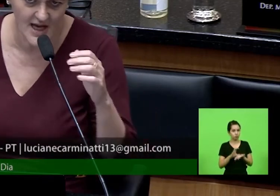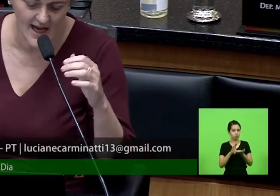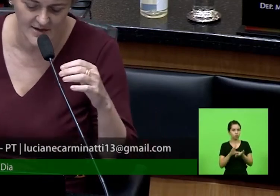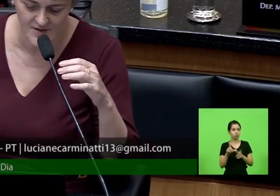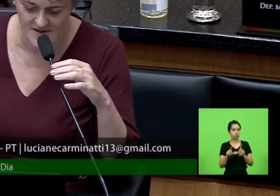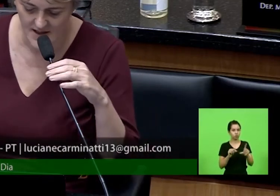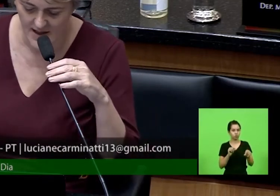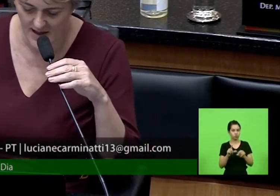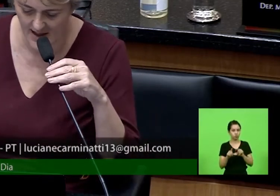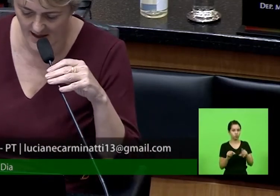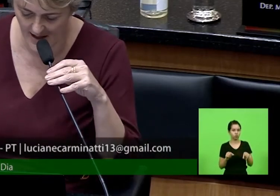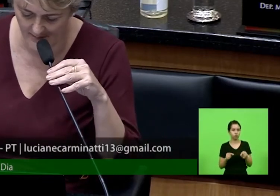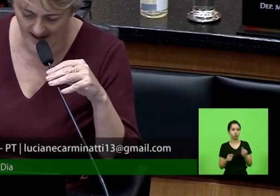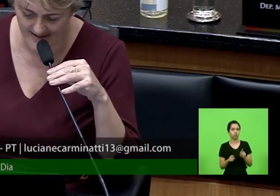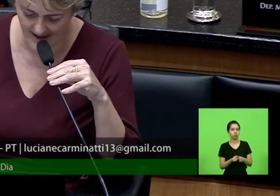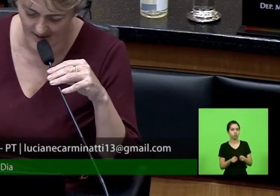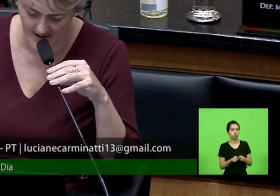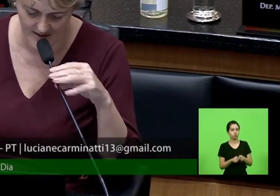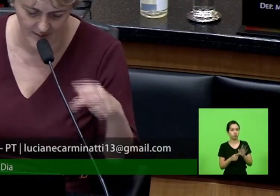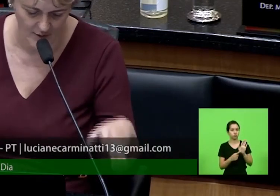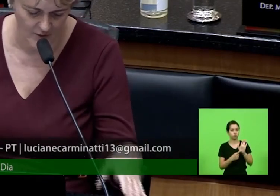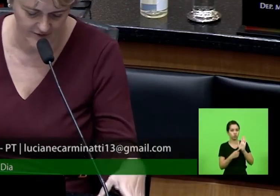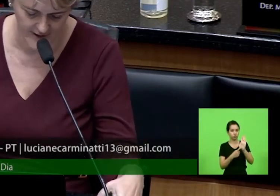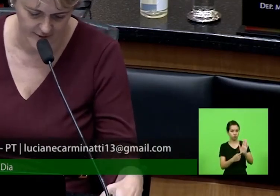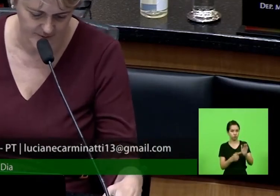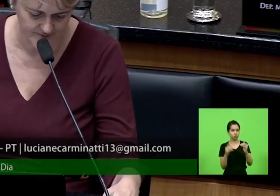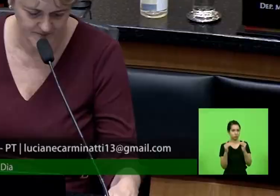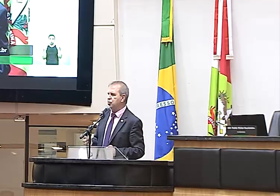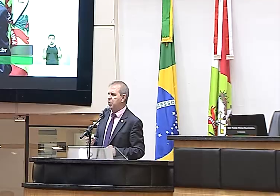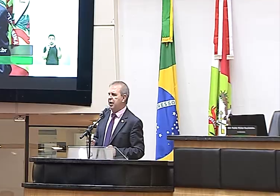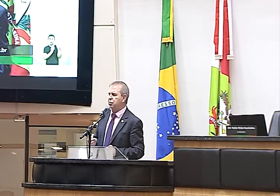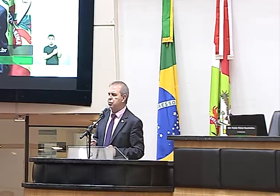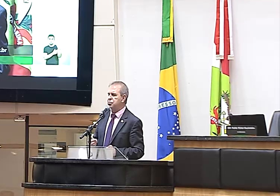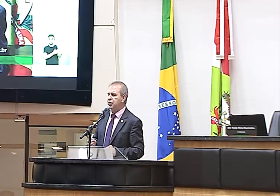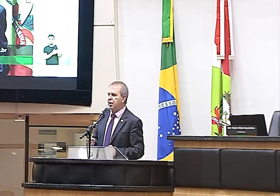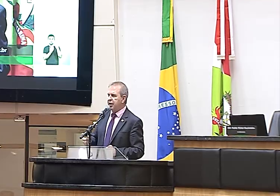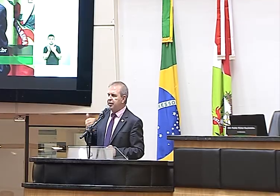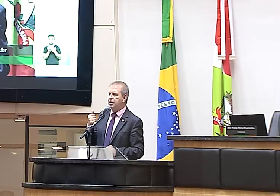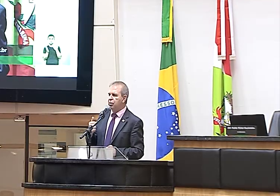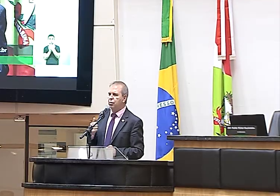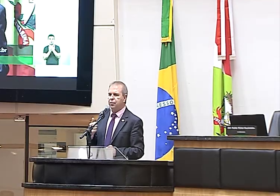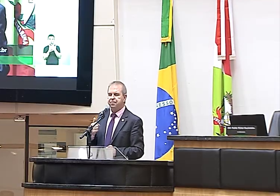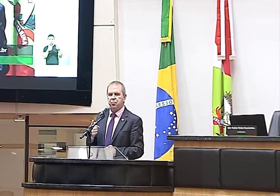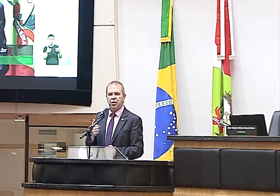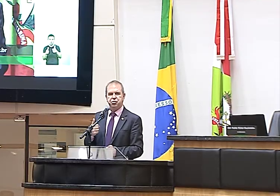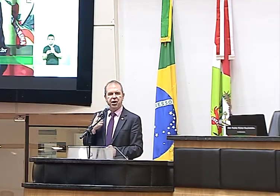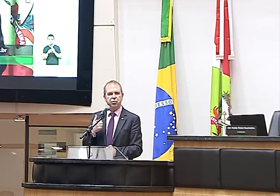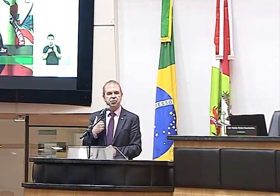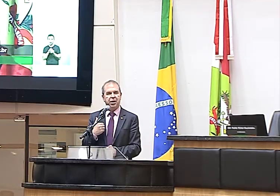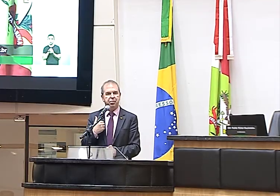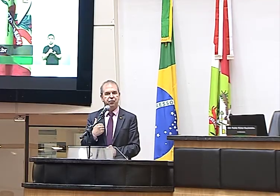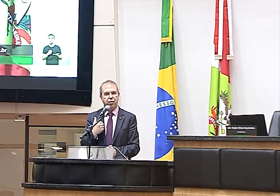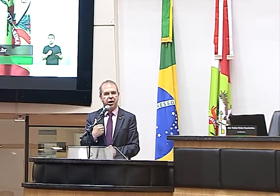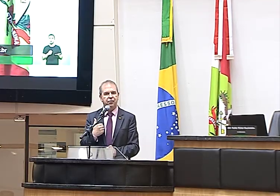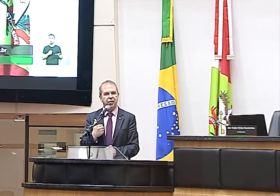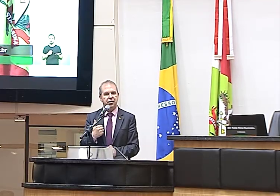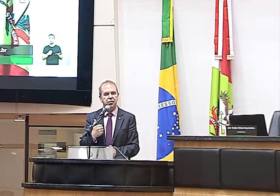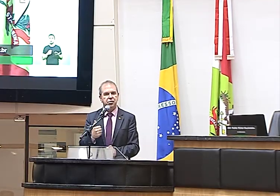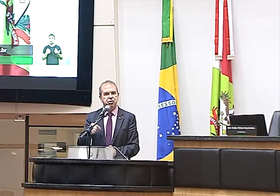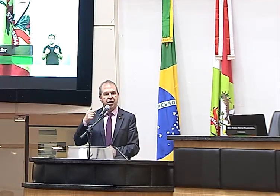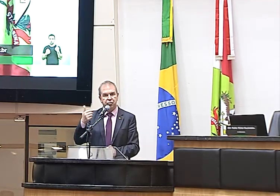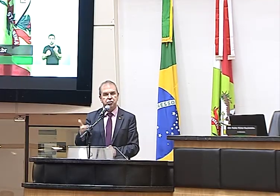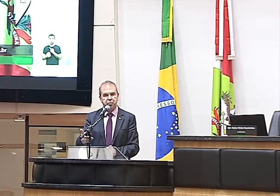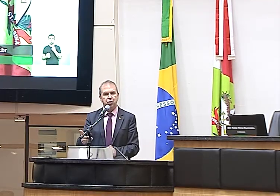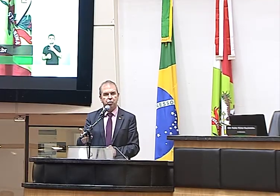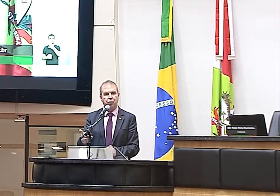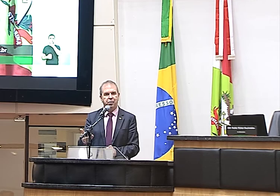e indicados paritariamente pelo governo. Na mesma sessão, os deputados aprovaram a redação final